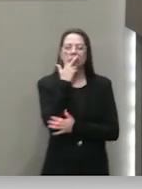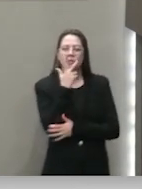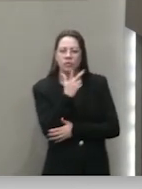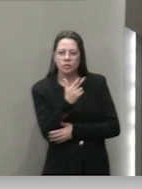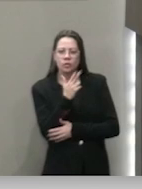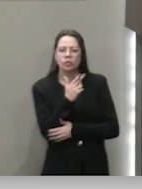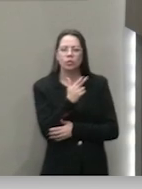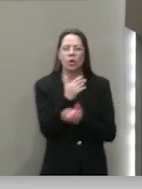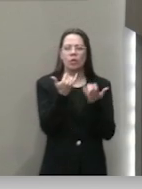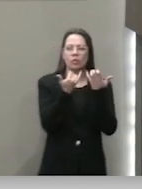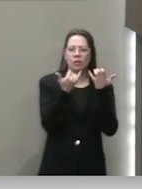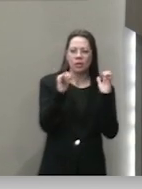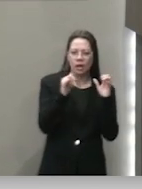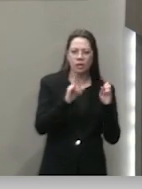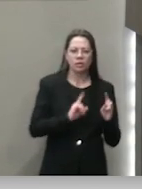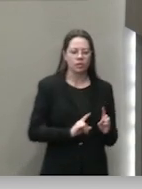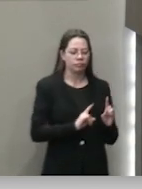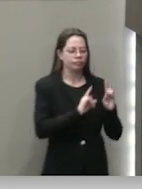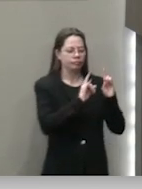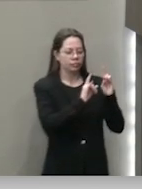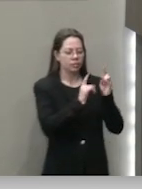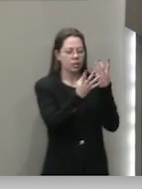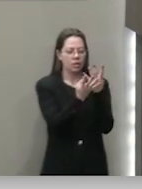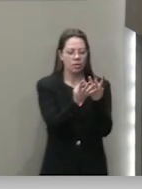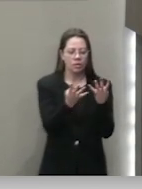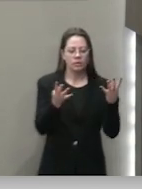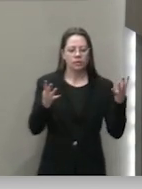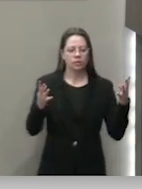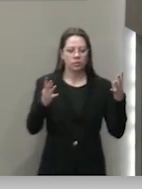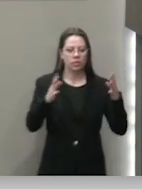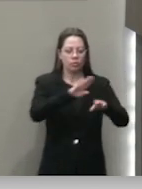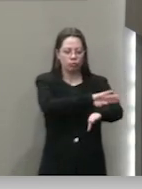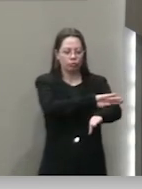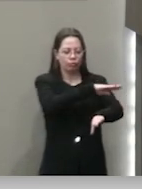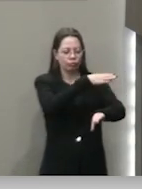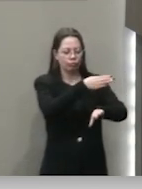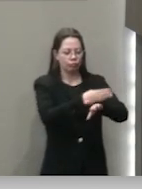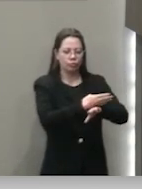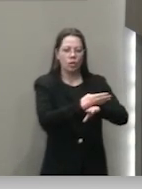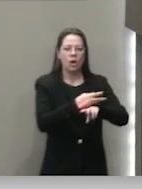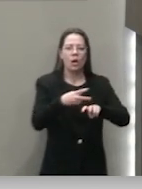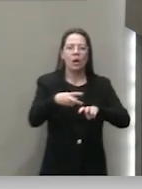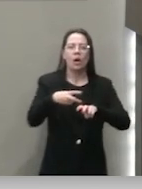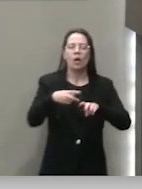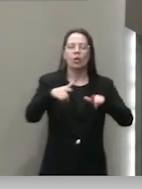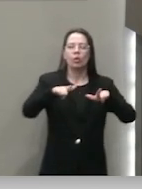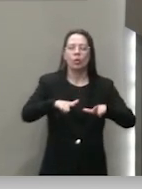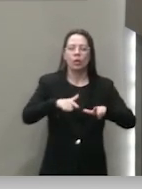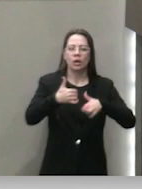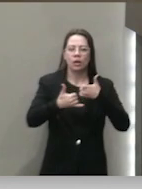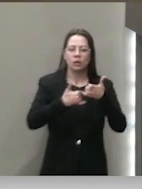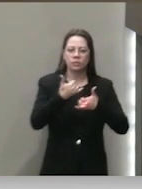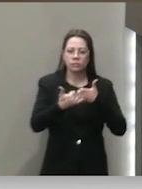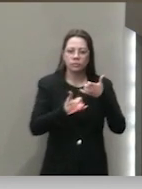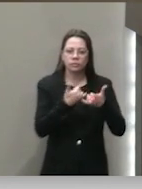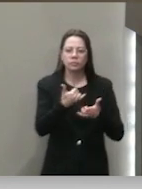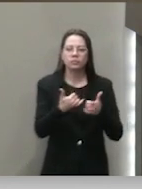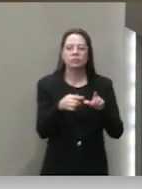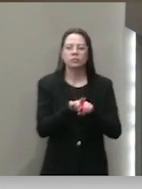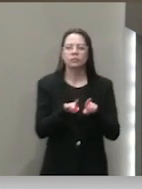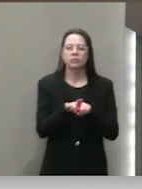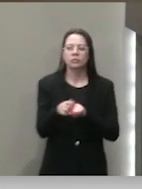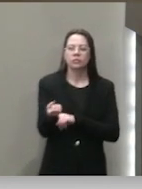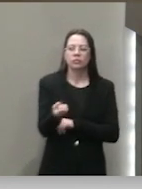telhado, rede elétrica, cercamento, cobertura de quadras, parquinhos, em alguns casos, até uma